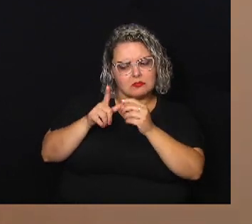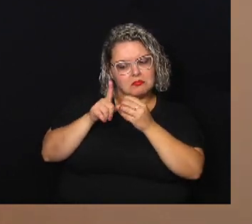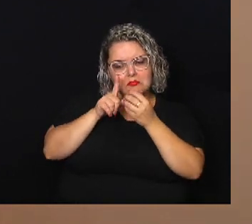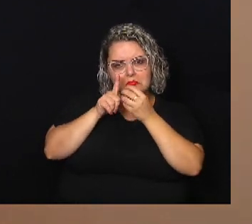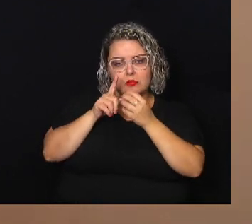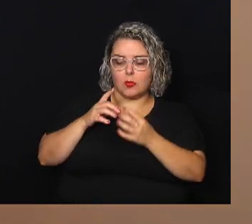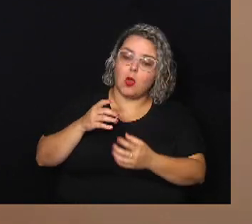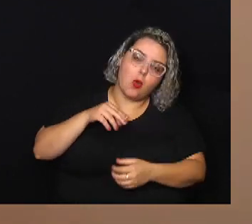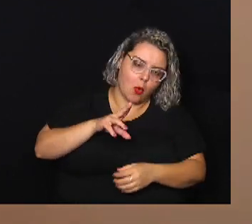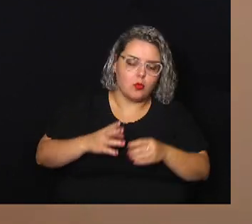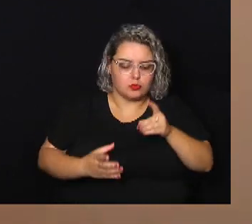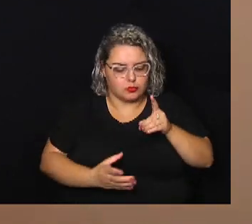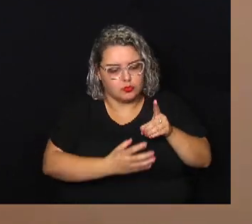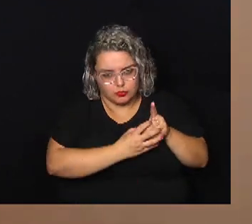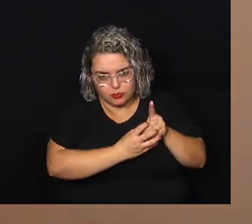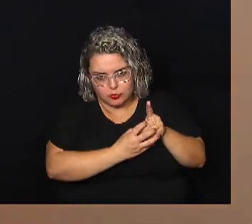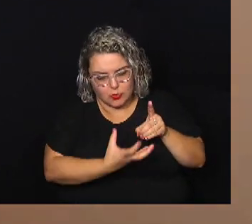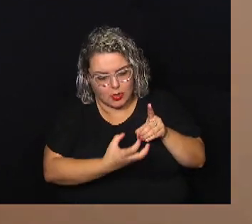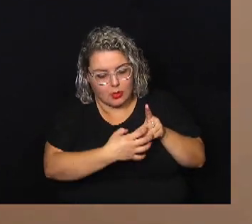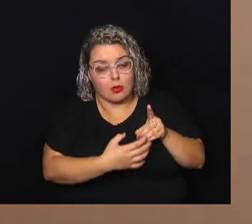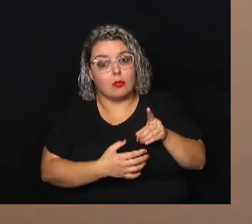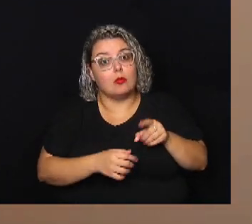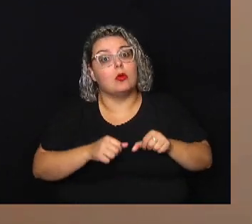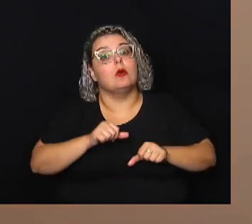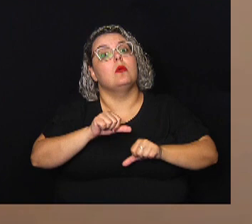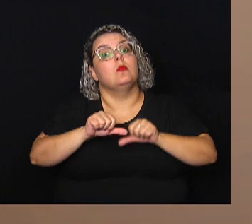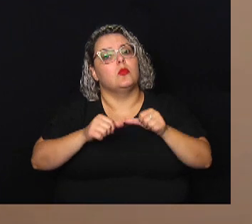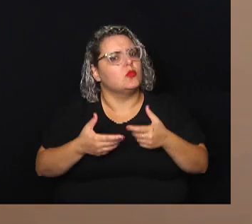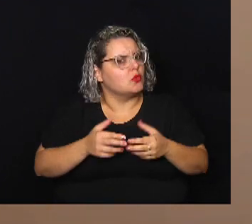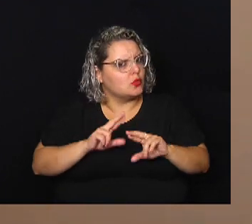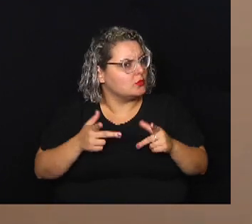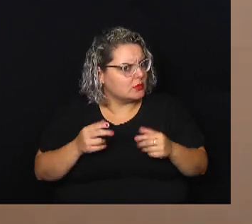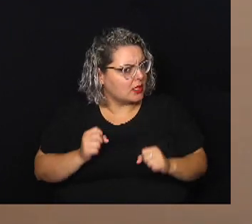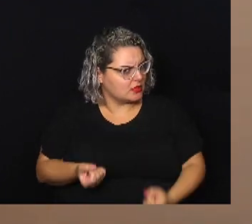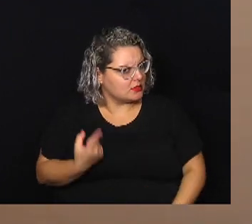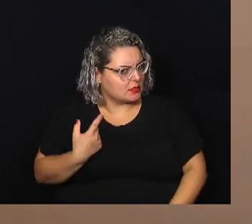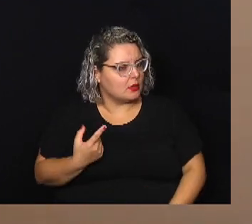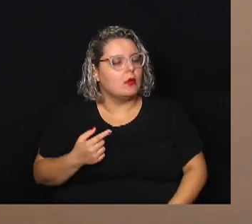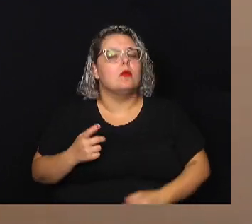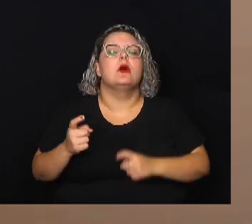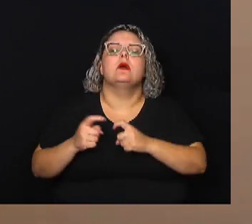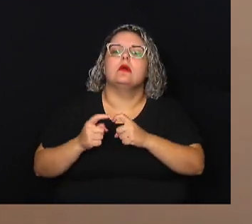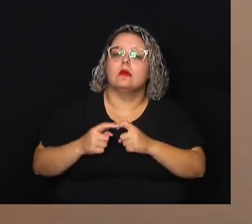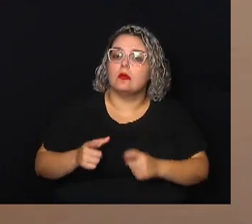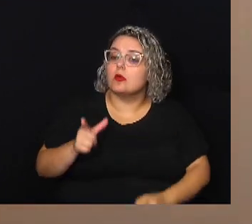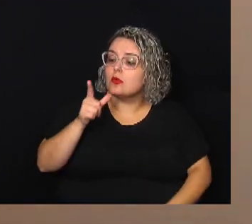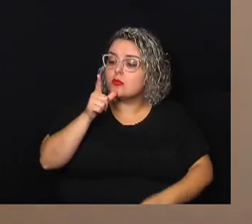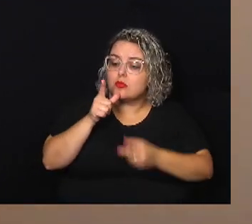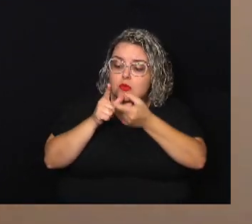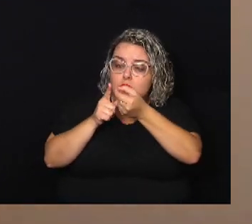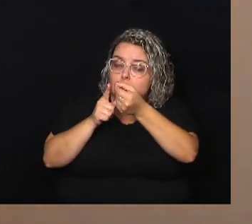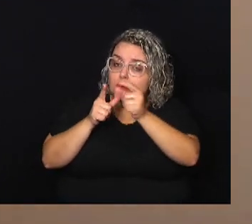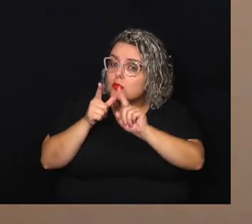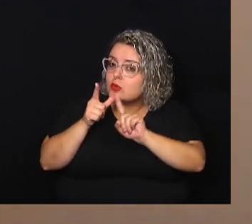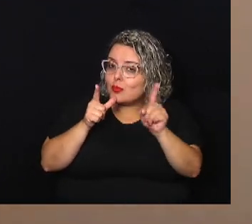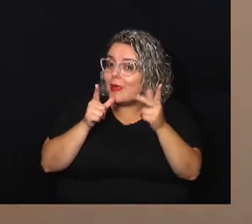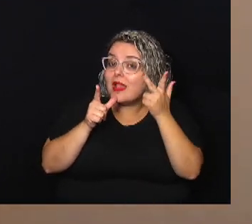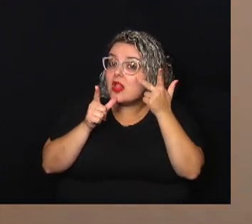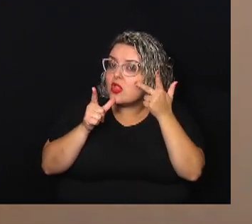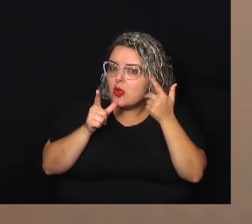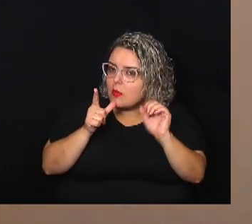lesão, você precisa procurar um especialista. O câncer de pênis, ele não é tão comum, mas